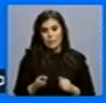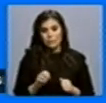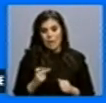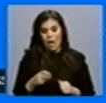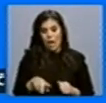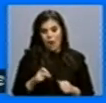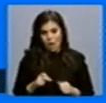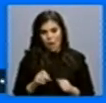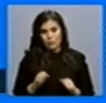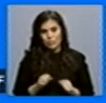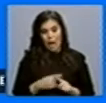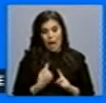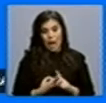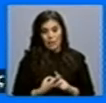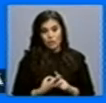e que em